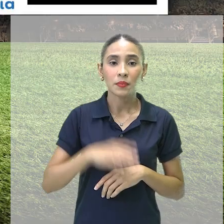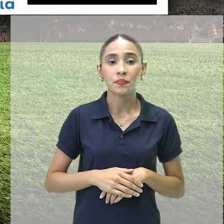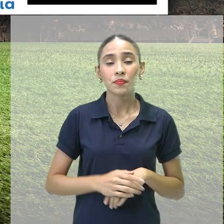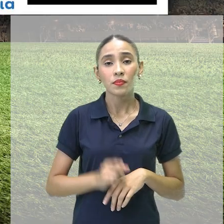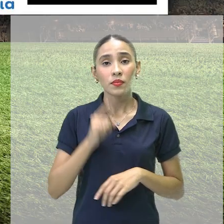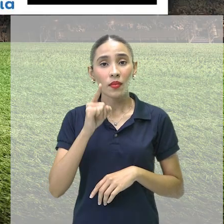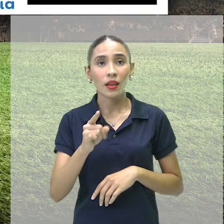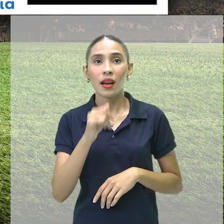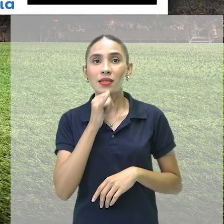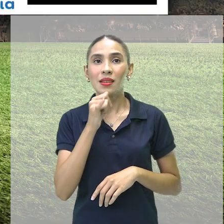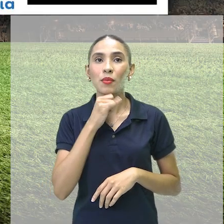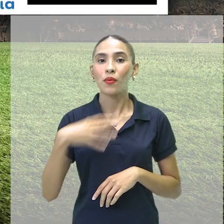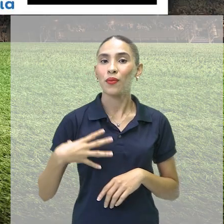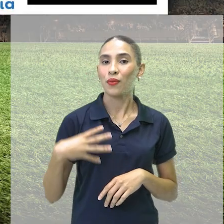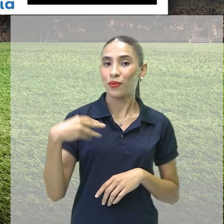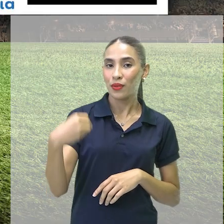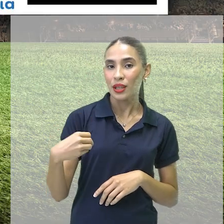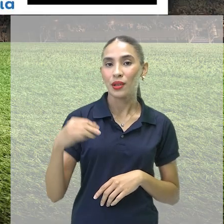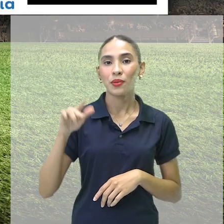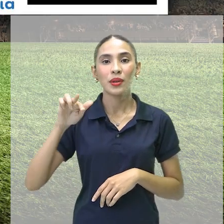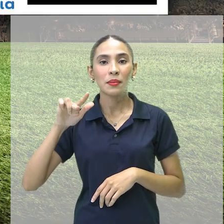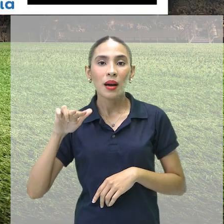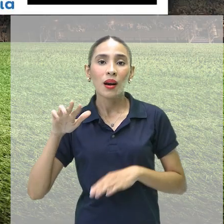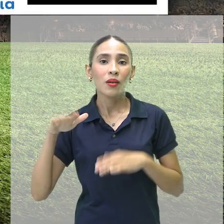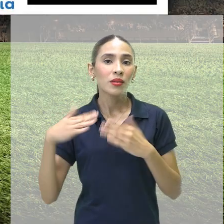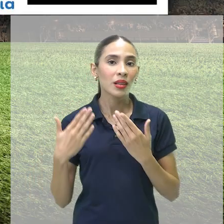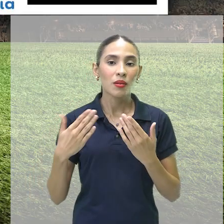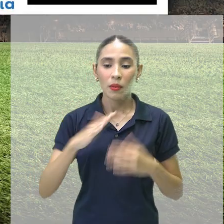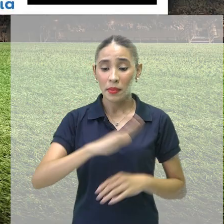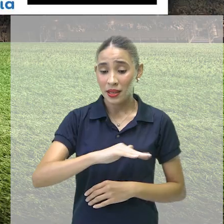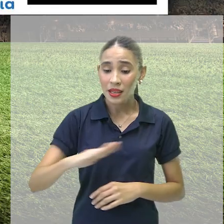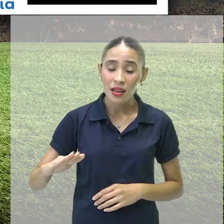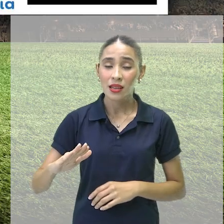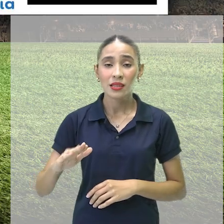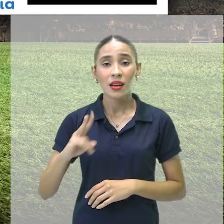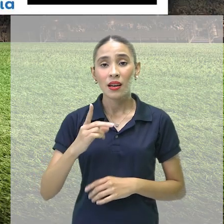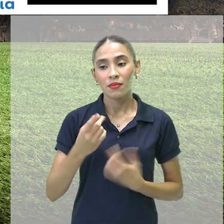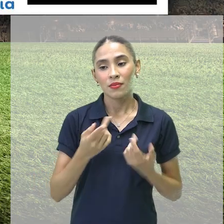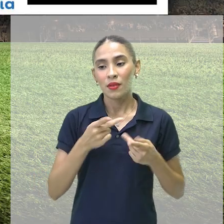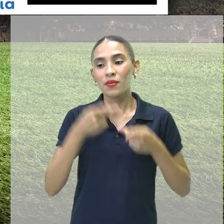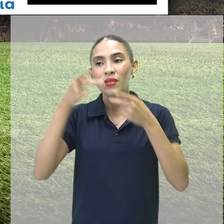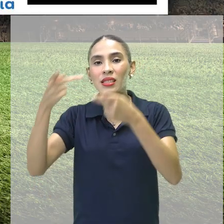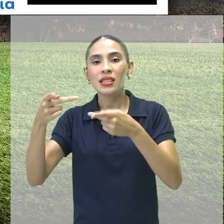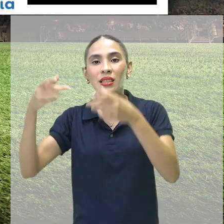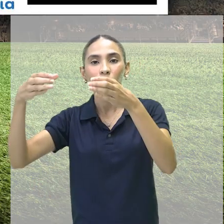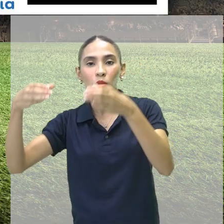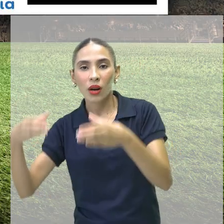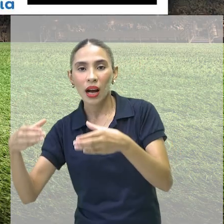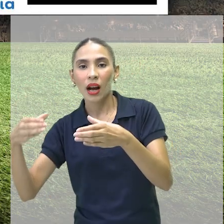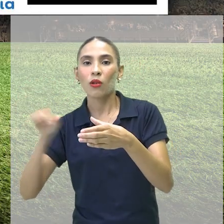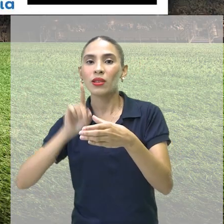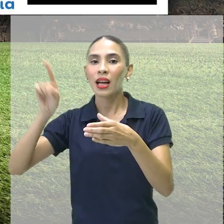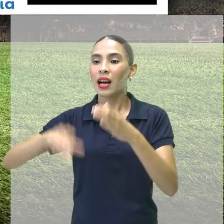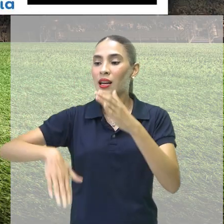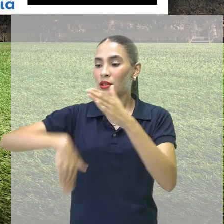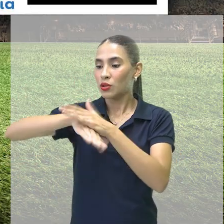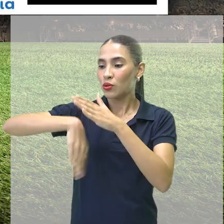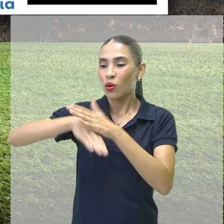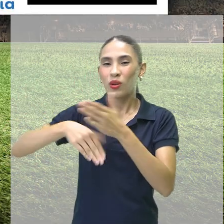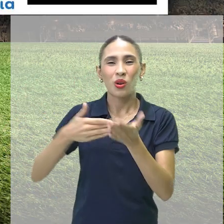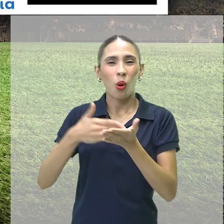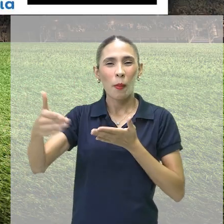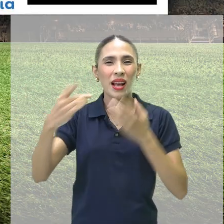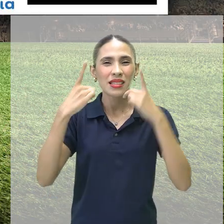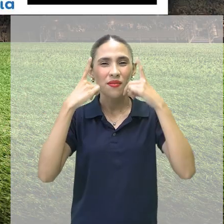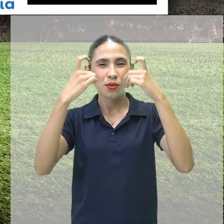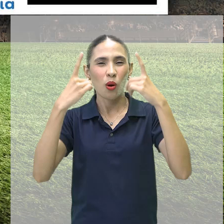seu filho, com o seu irmão, com uma criança, né, vai lá para o estádio assistir um jogo e começa ali uma série de